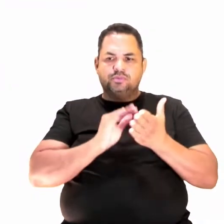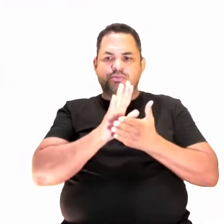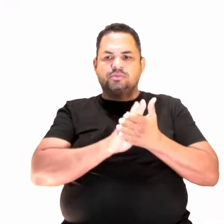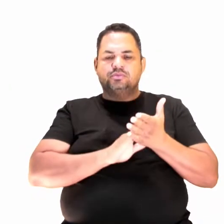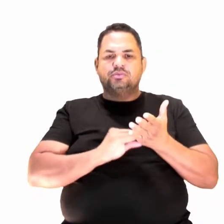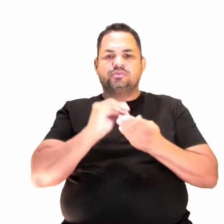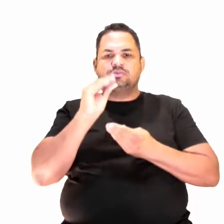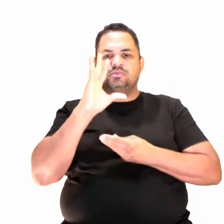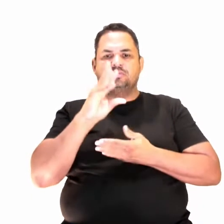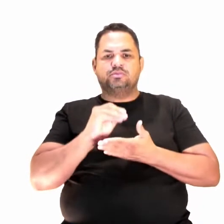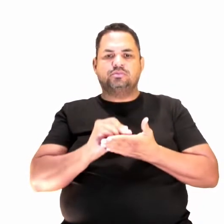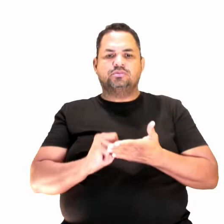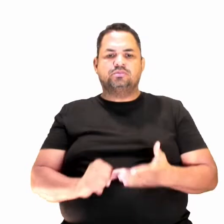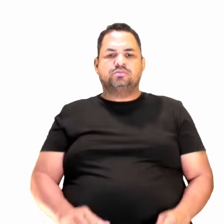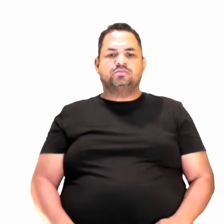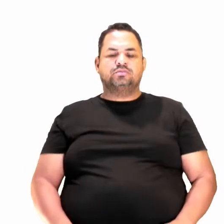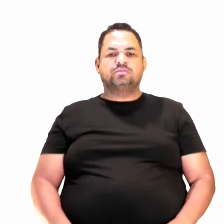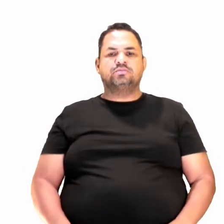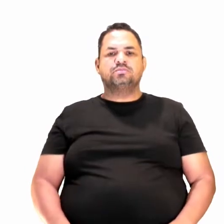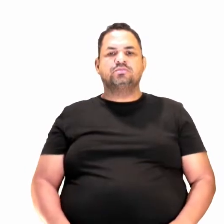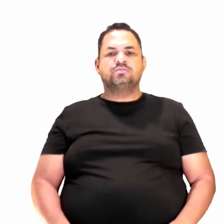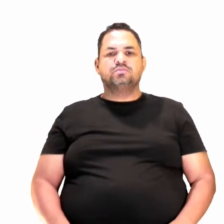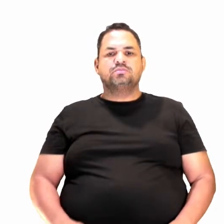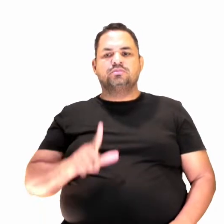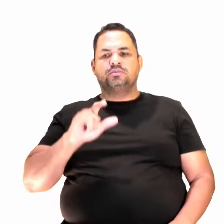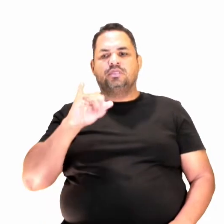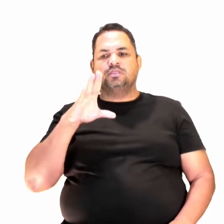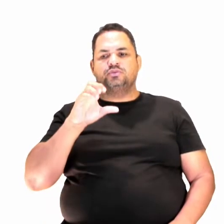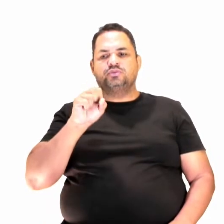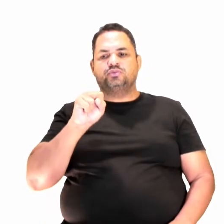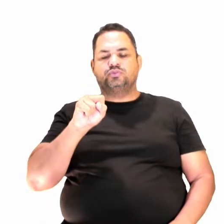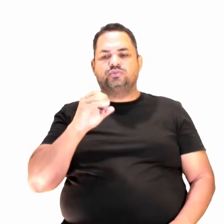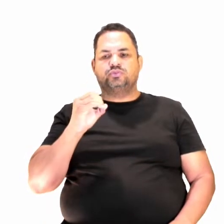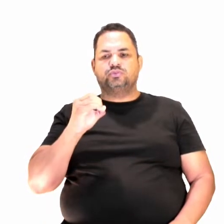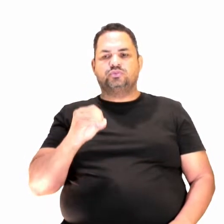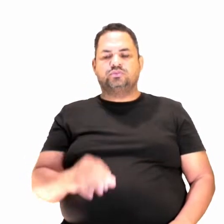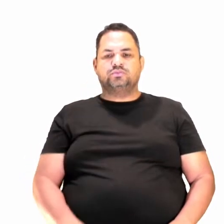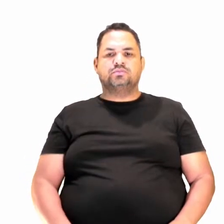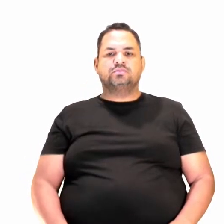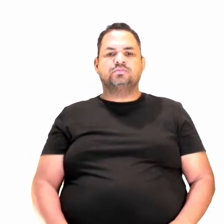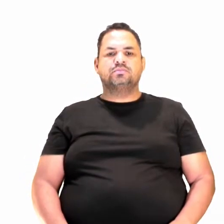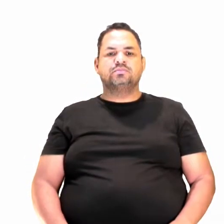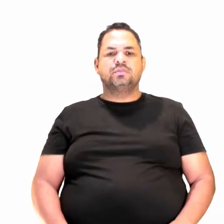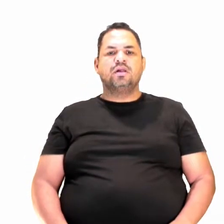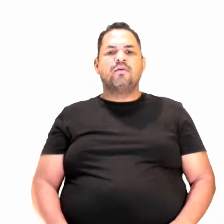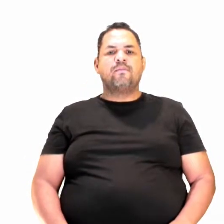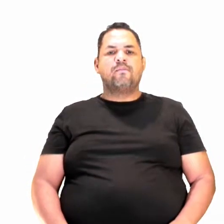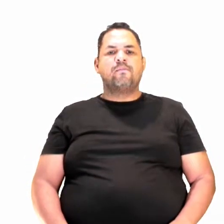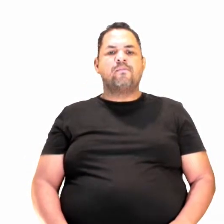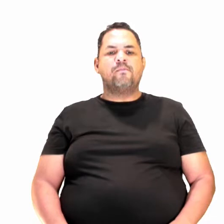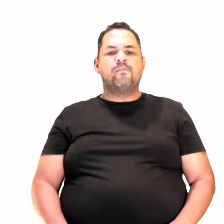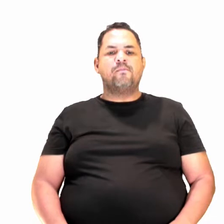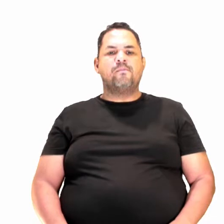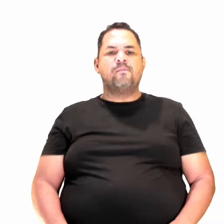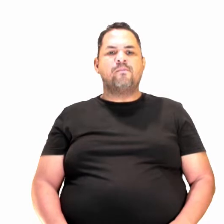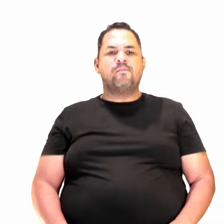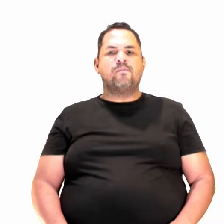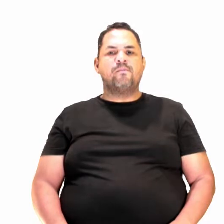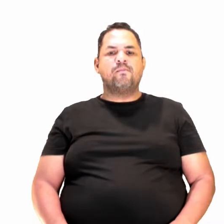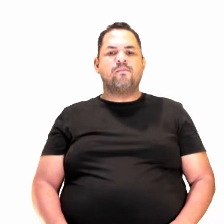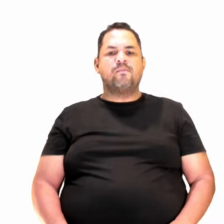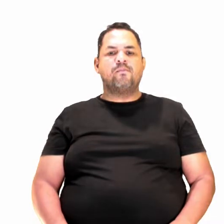Então perceba que agora eu mudei. Eu não vou mais usar o verbo auxiliar do, porque agora eu estou falando de terceira pessoa do singular.